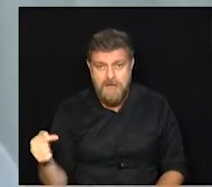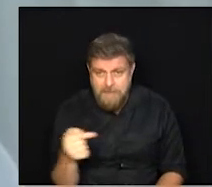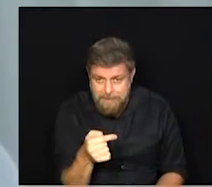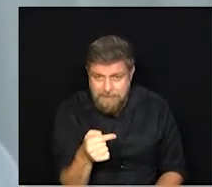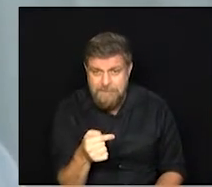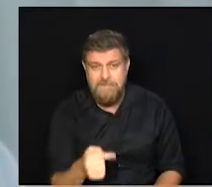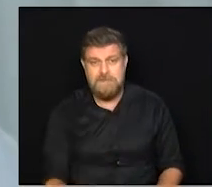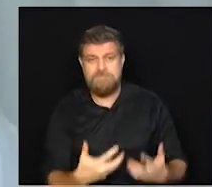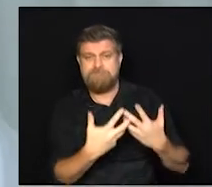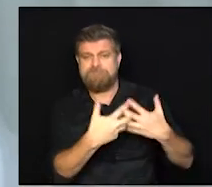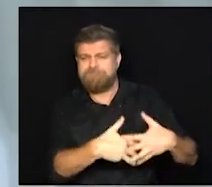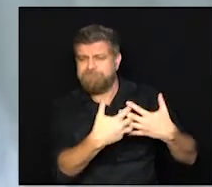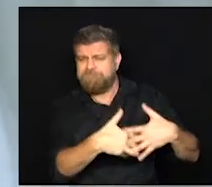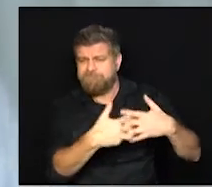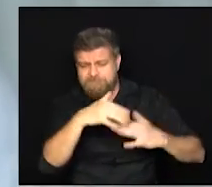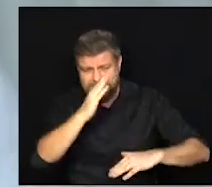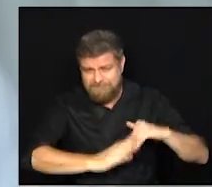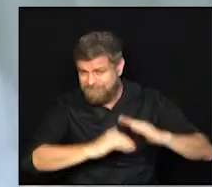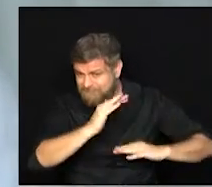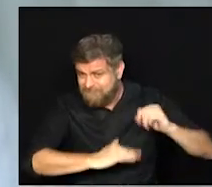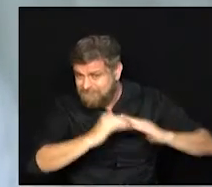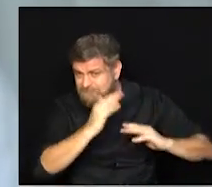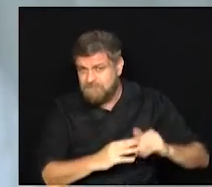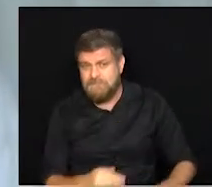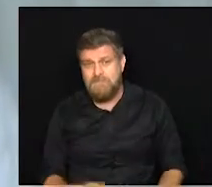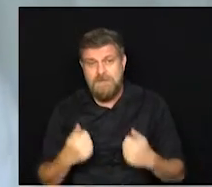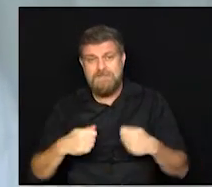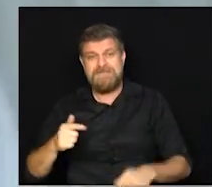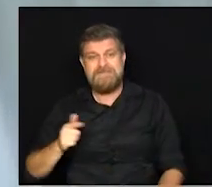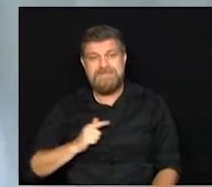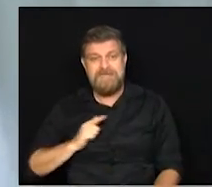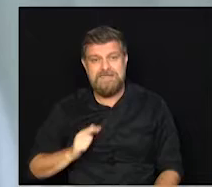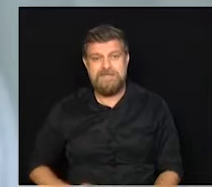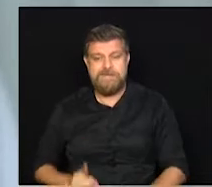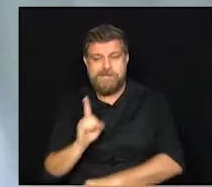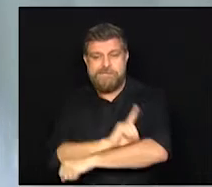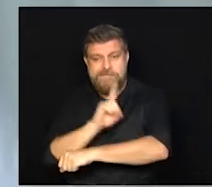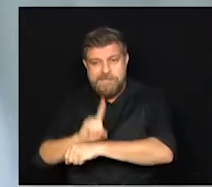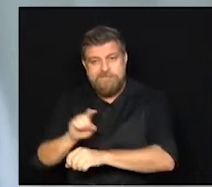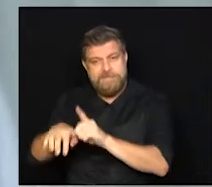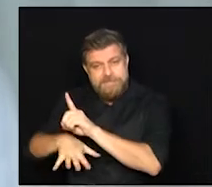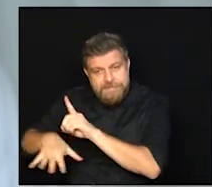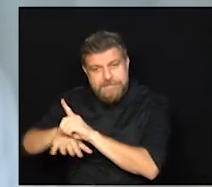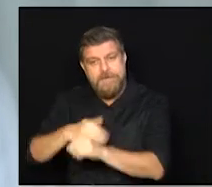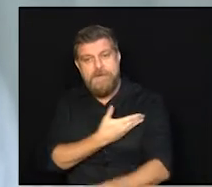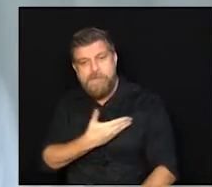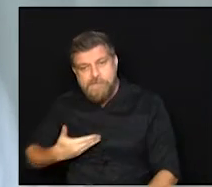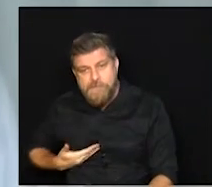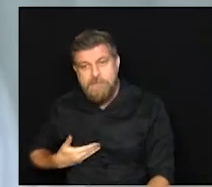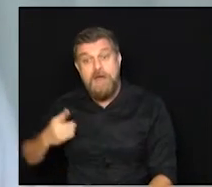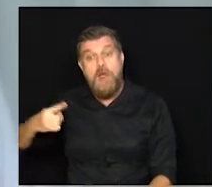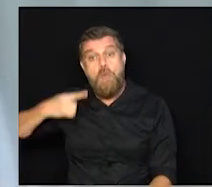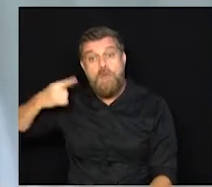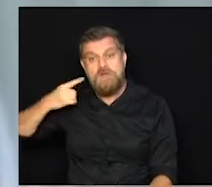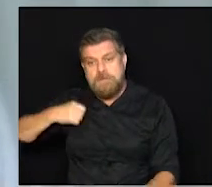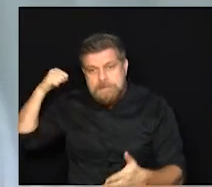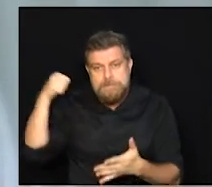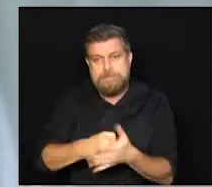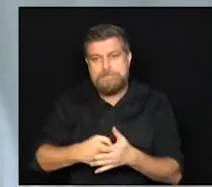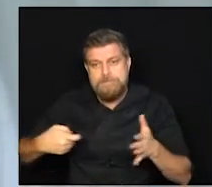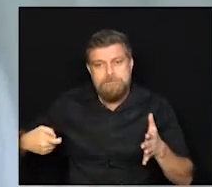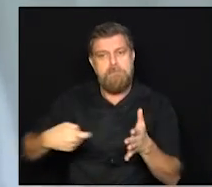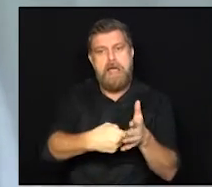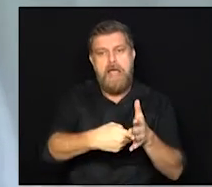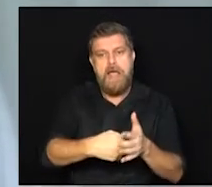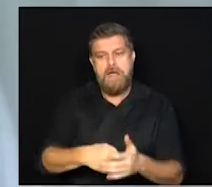lei ser efetiva, a gente às vezes precisa de um defensor público, do Ministério Público, de um advogado. A gente também tem um